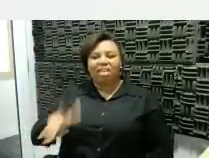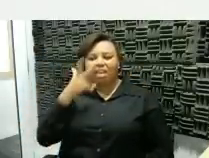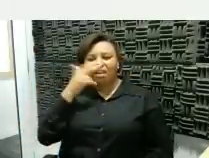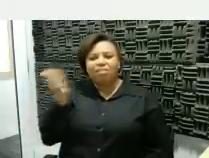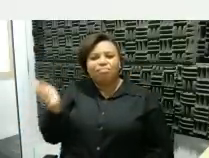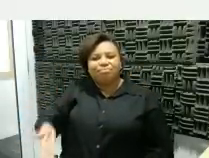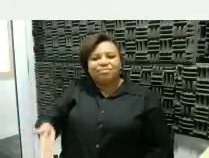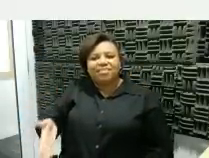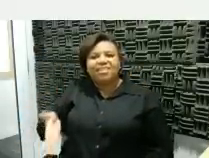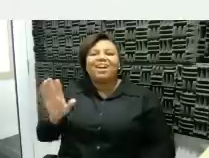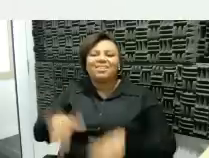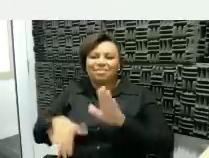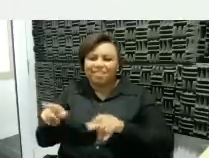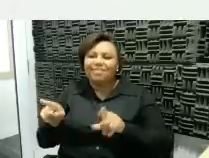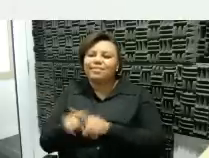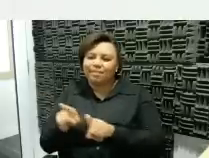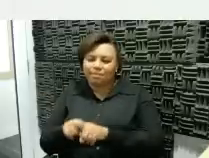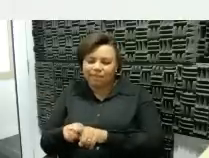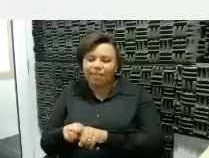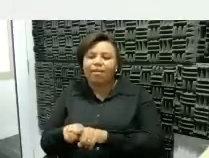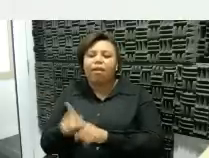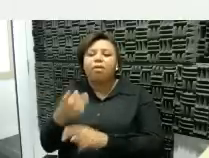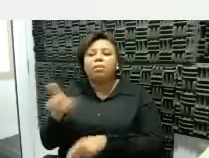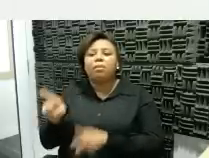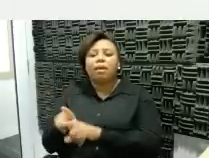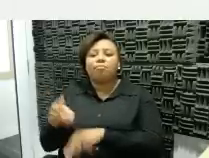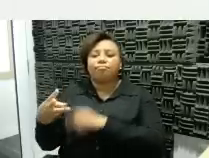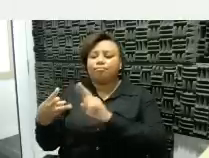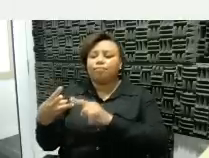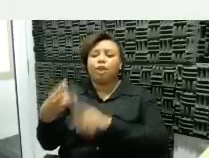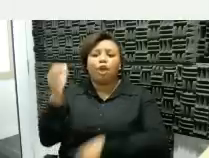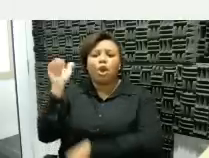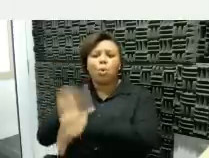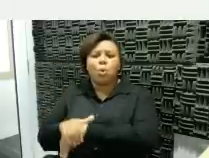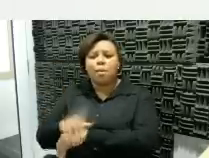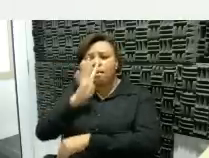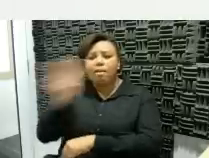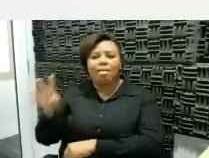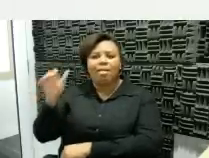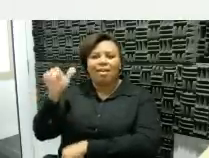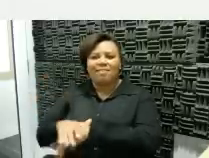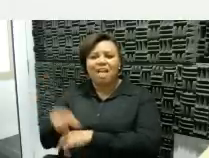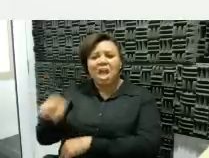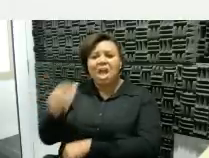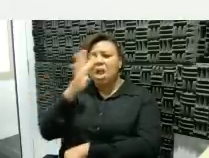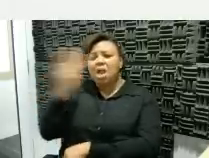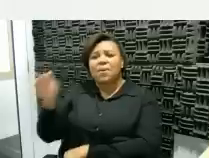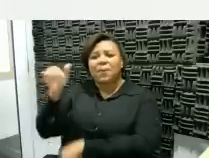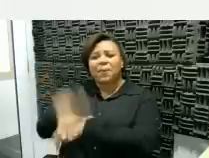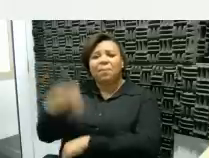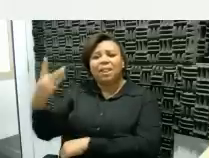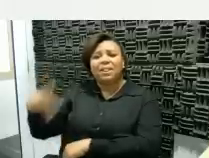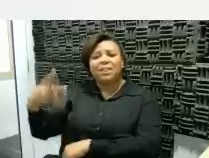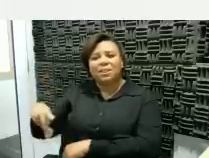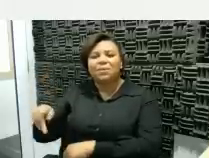gente culpabiliza ou seja acha que a culpa culpabiliza acha que a culpa é das pessoas muitas vezes